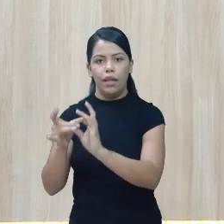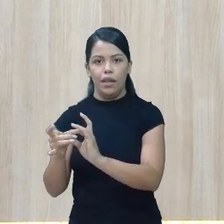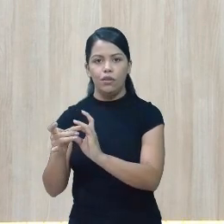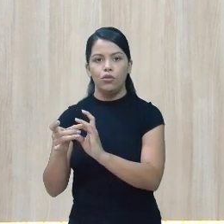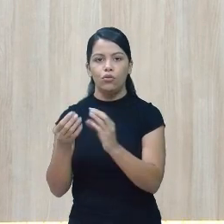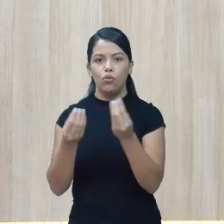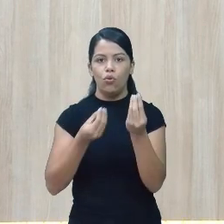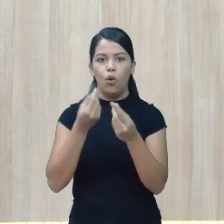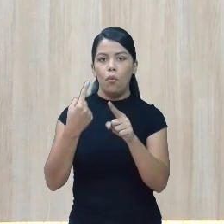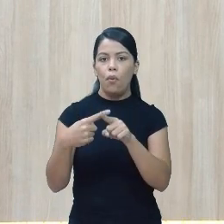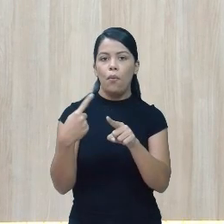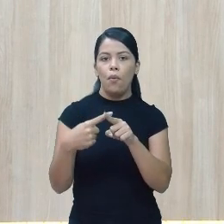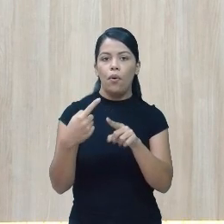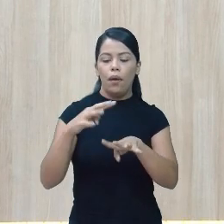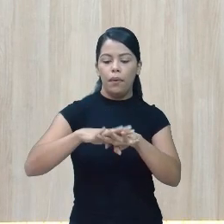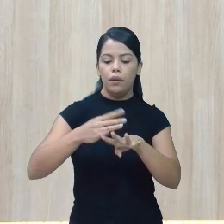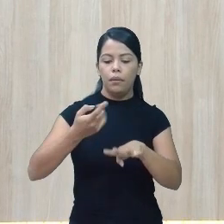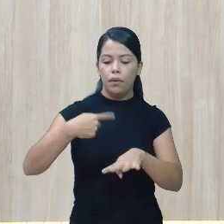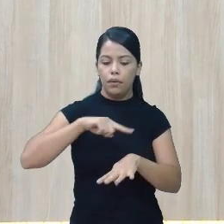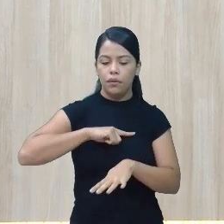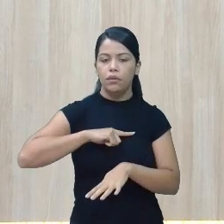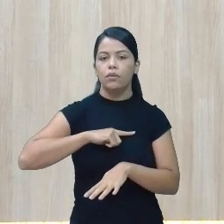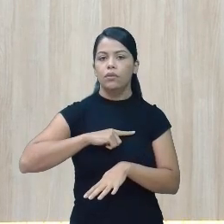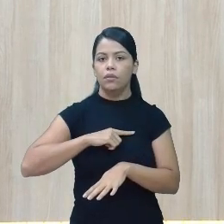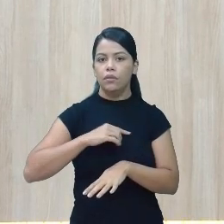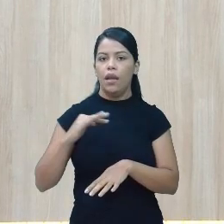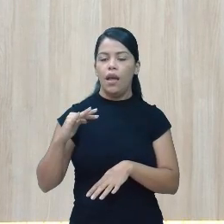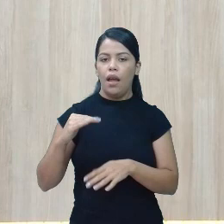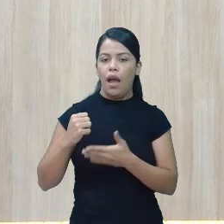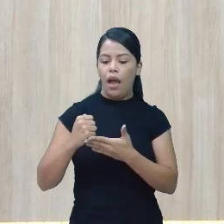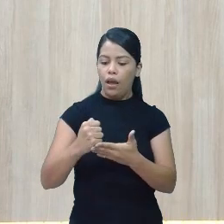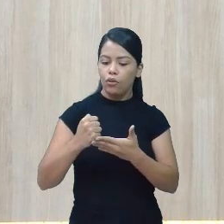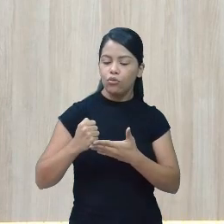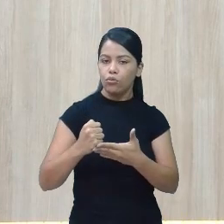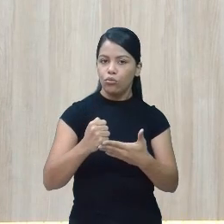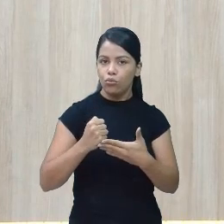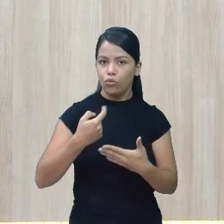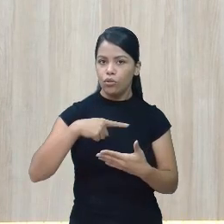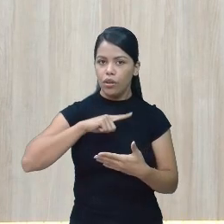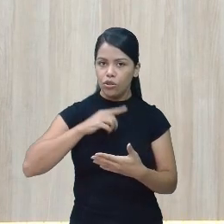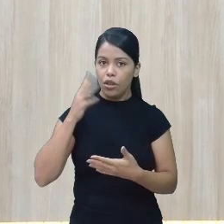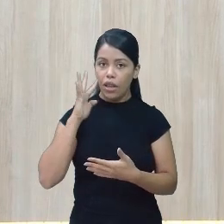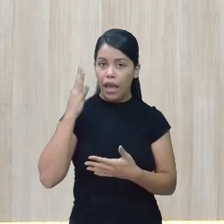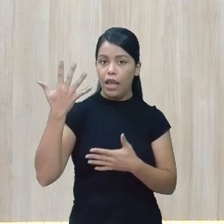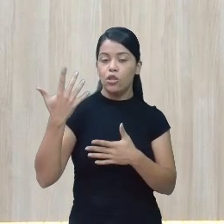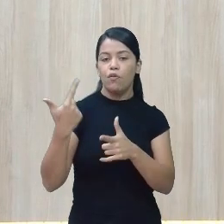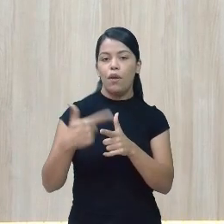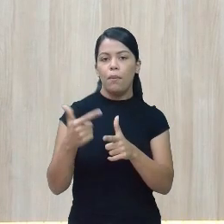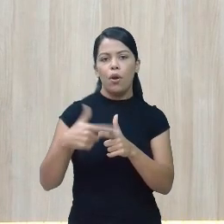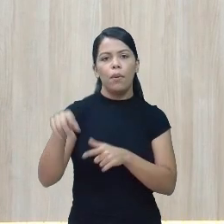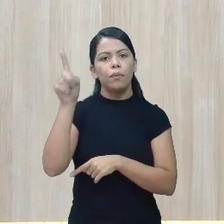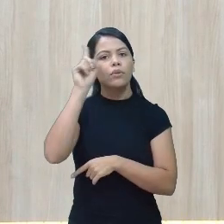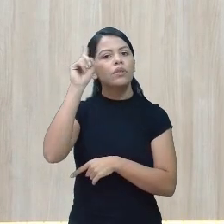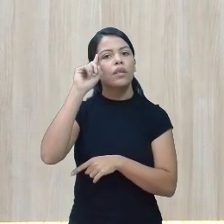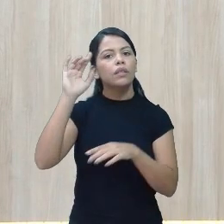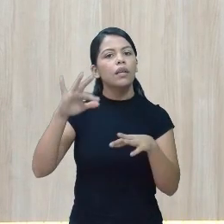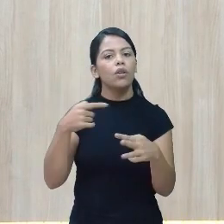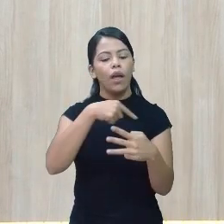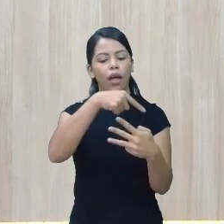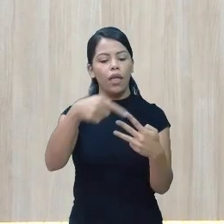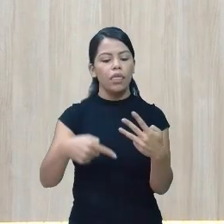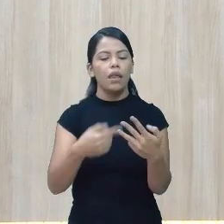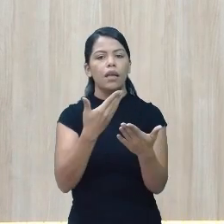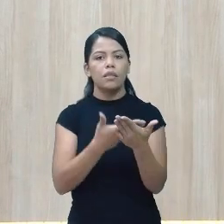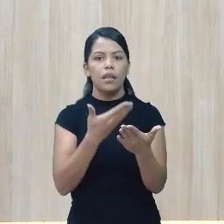resolver problemas do dia a dia, certo? Então, essa aula do 8º ano, ela compõe um bloco de 3 aulas, sendo